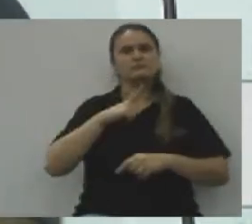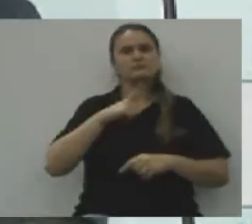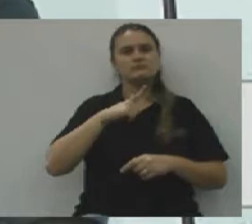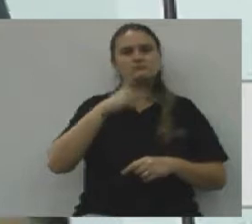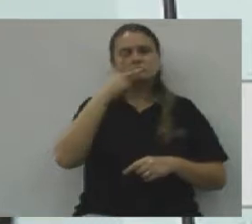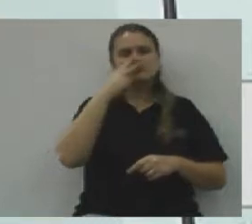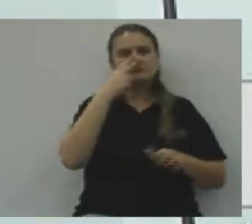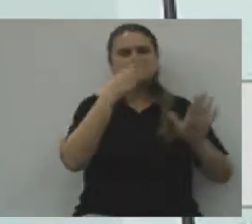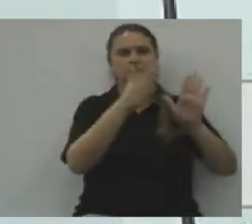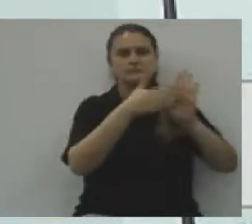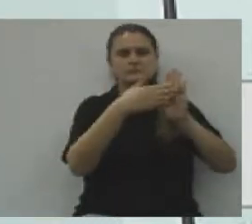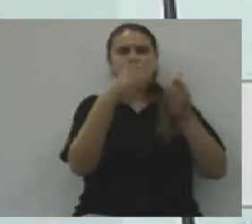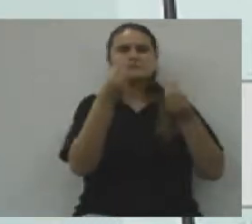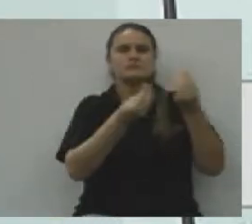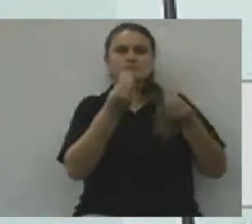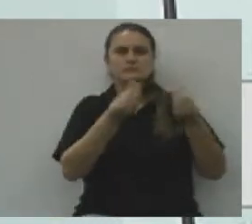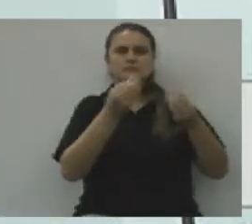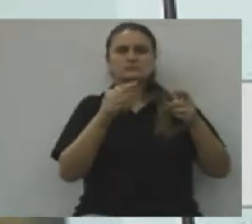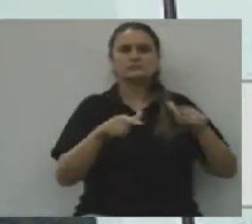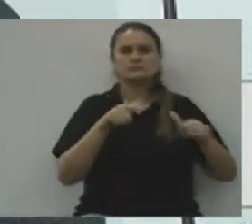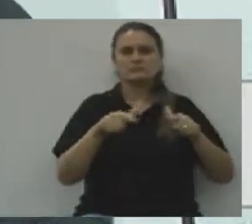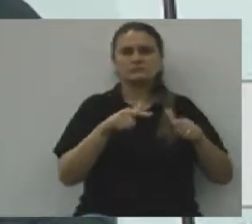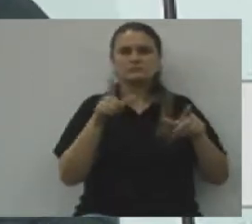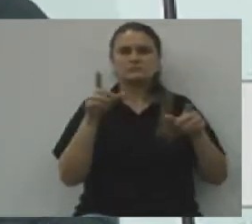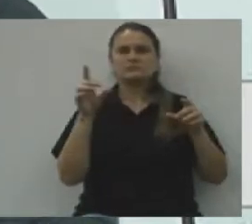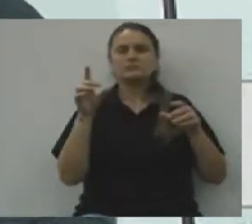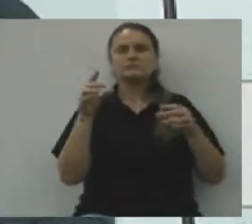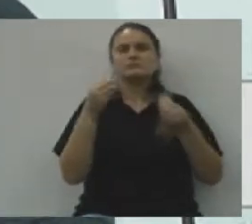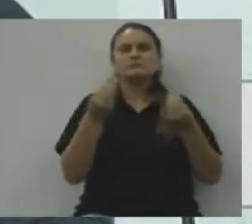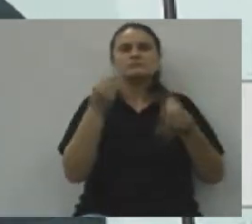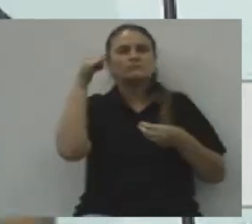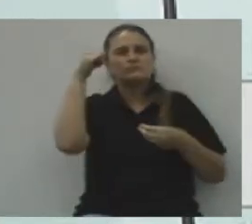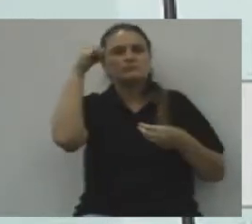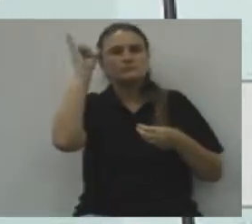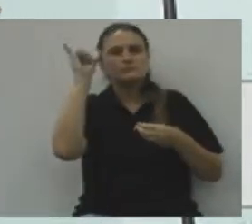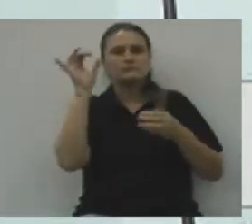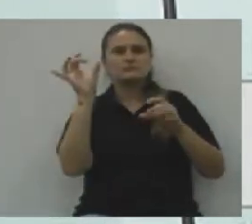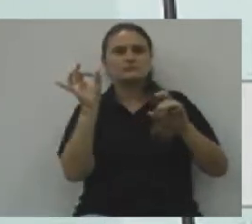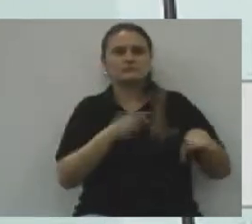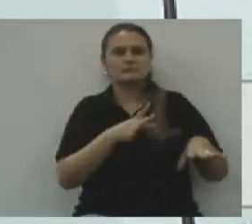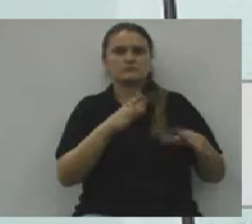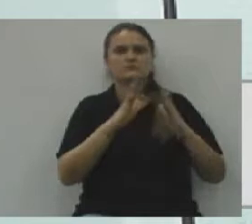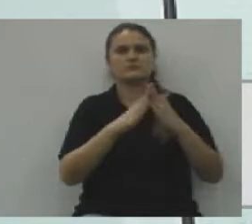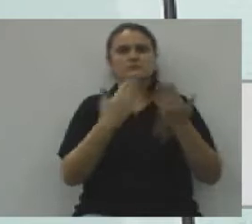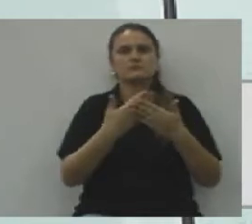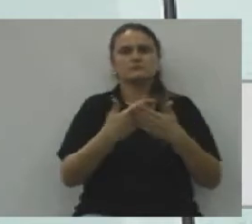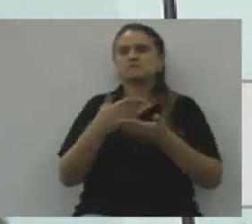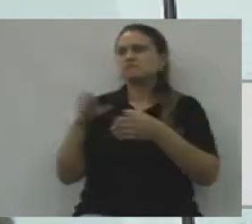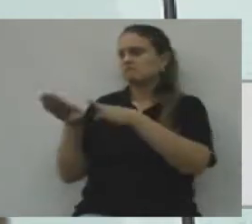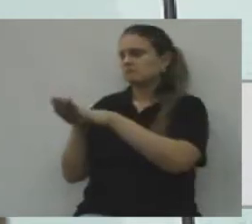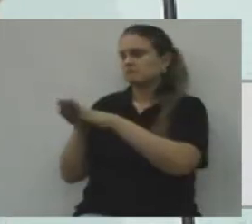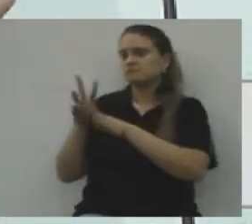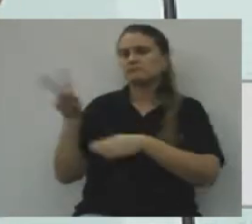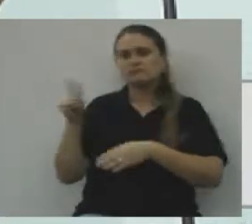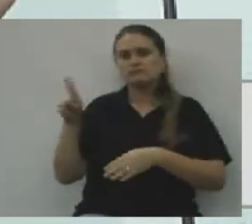um protocolo para trabalhar o combate da evasão escolar. Muito semelhante, né, professor Jair, aquele que, lá